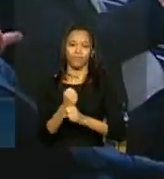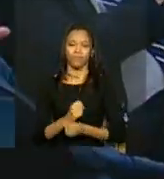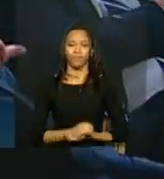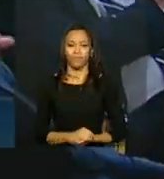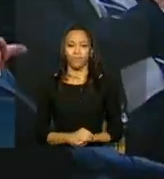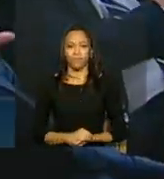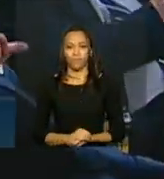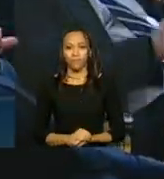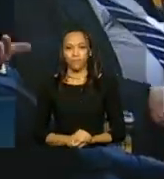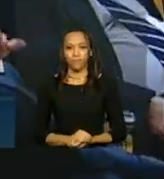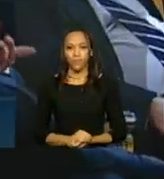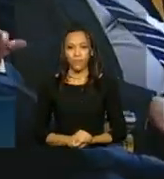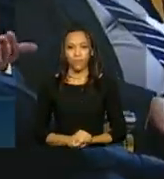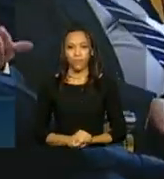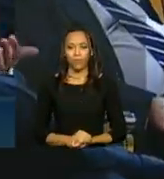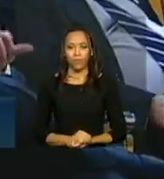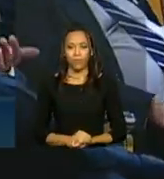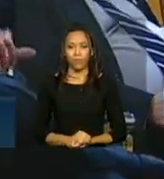Eu